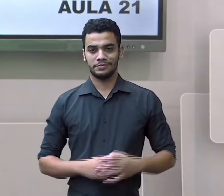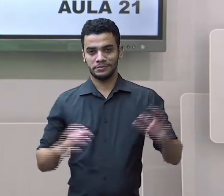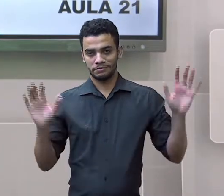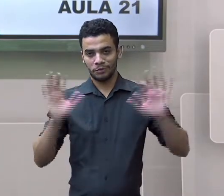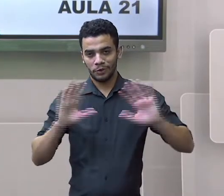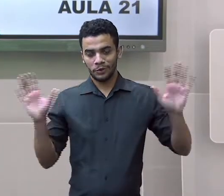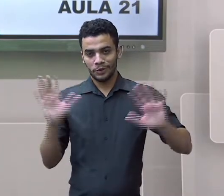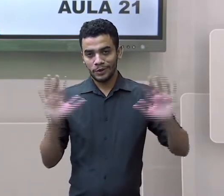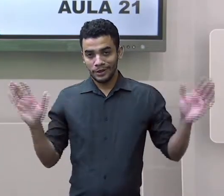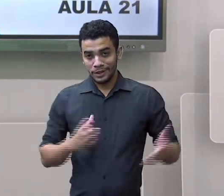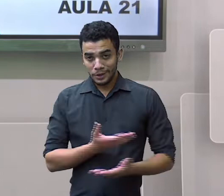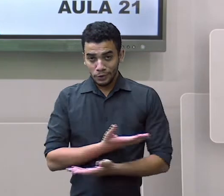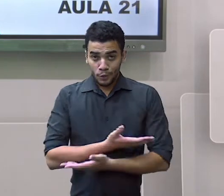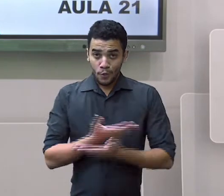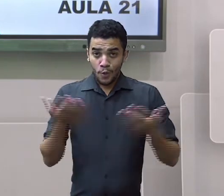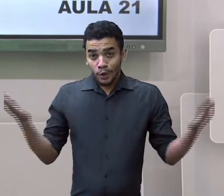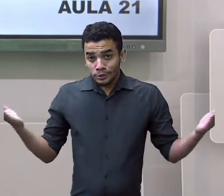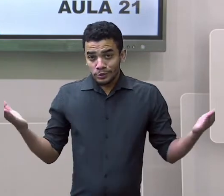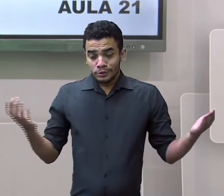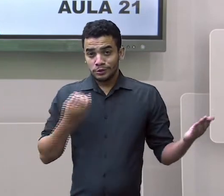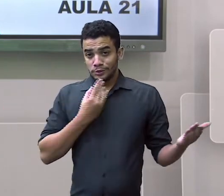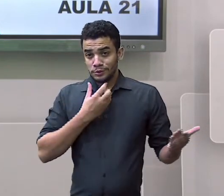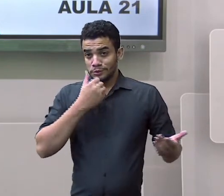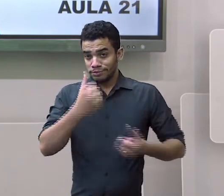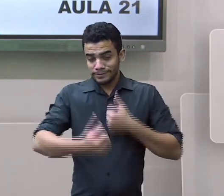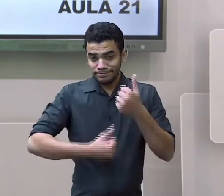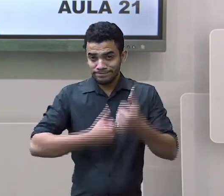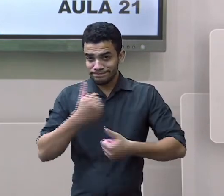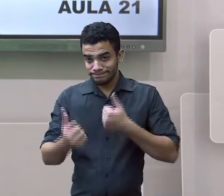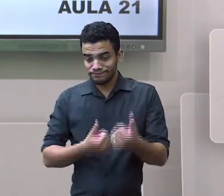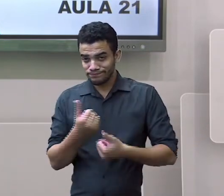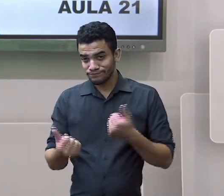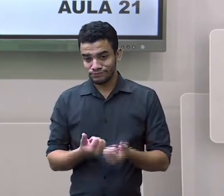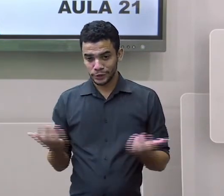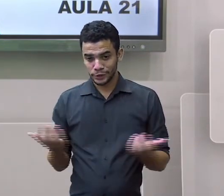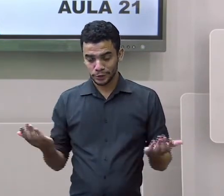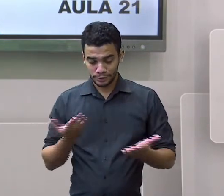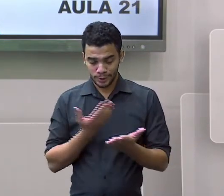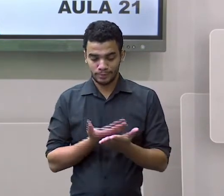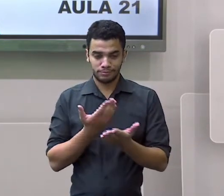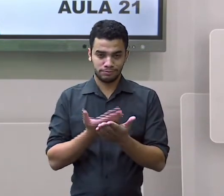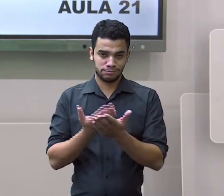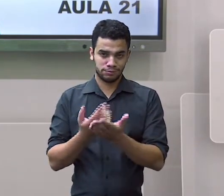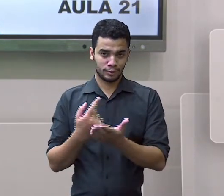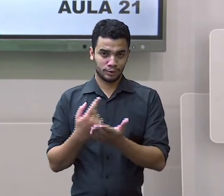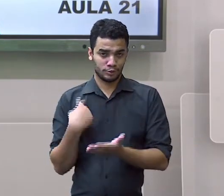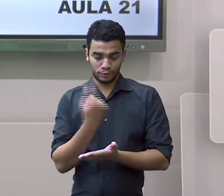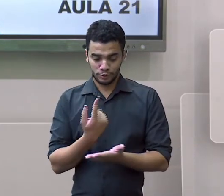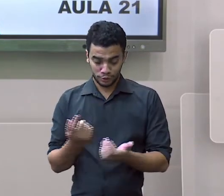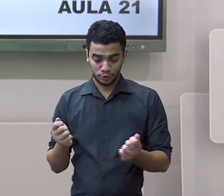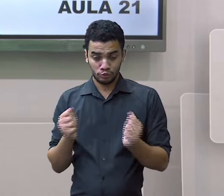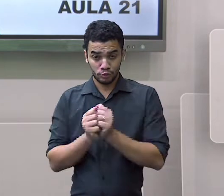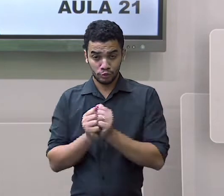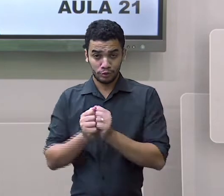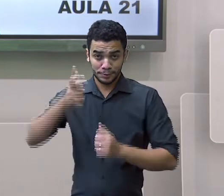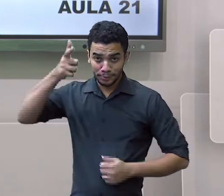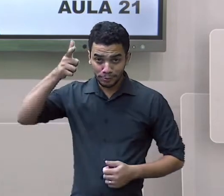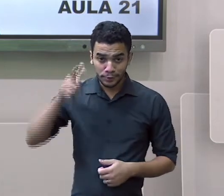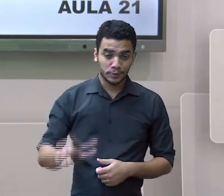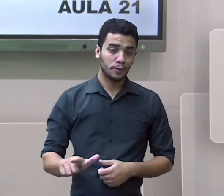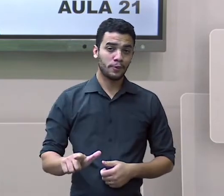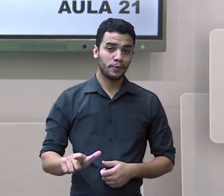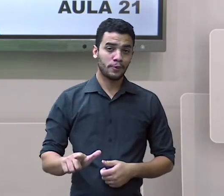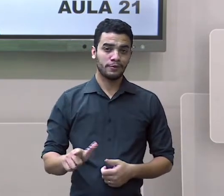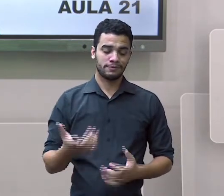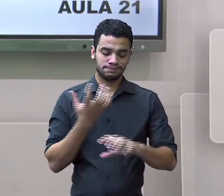Olá, estou de volta com mais uma aula do componente curricular de ciências.